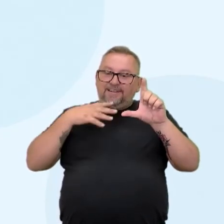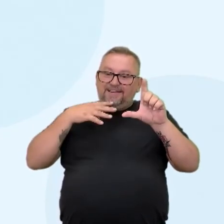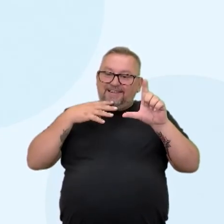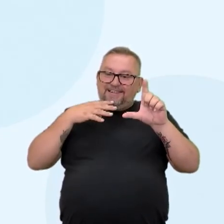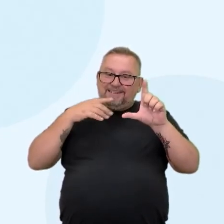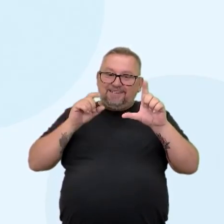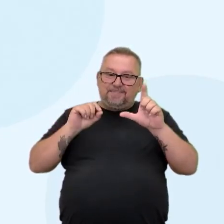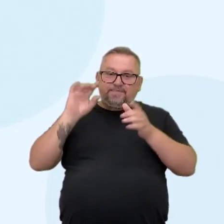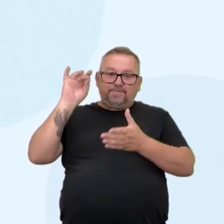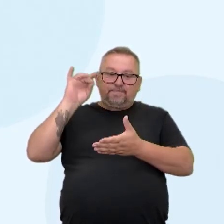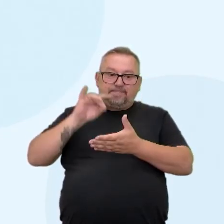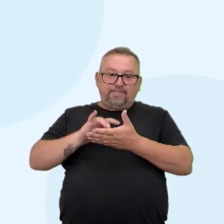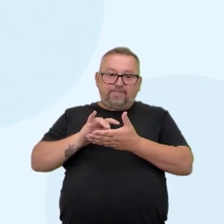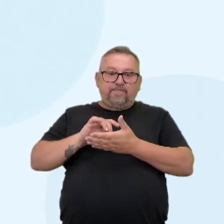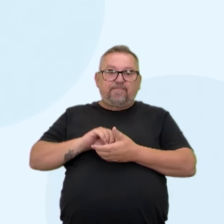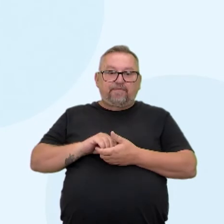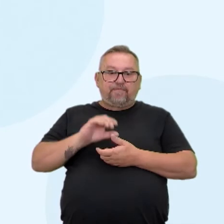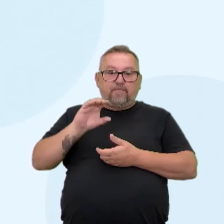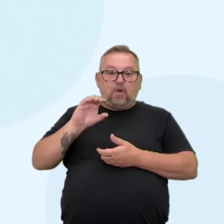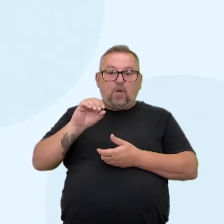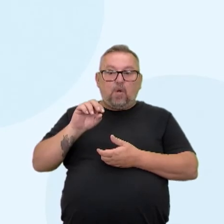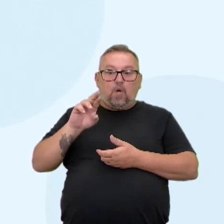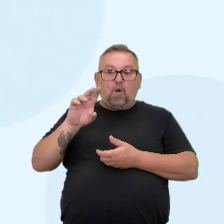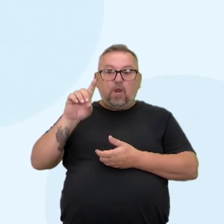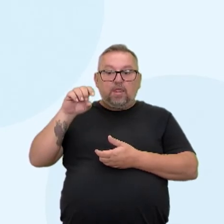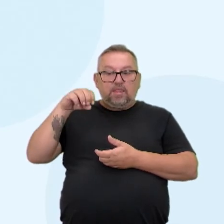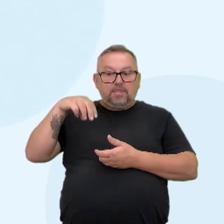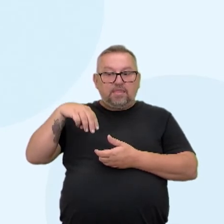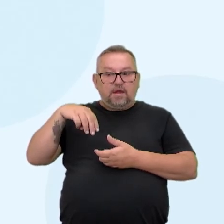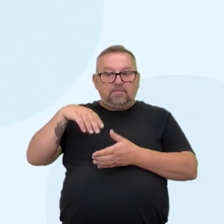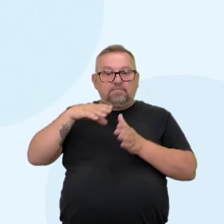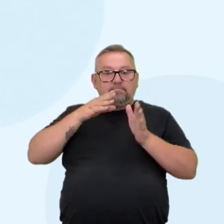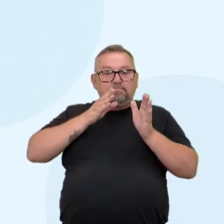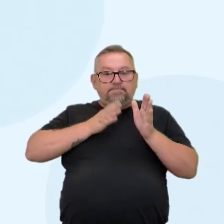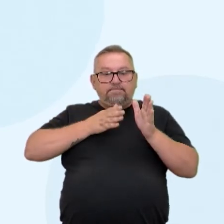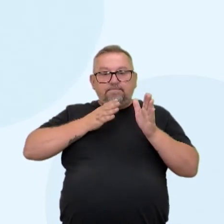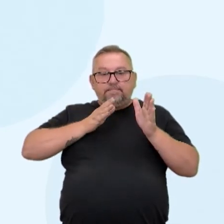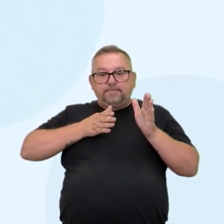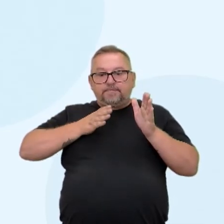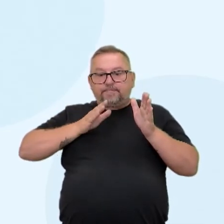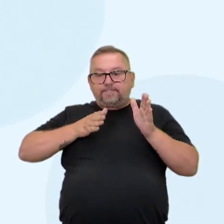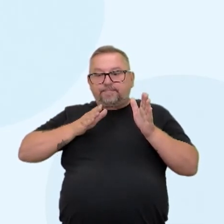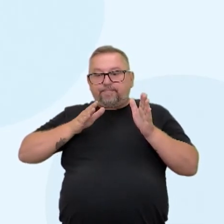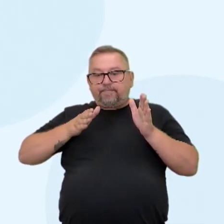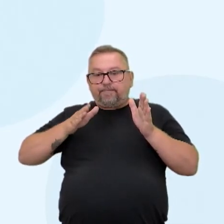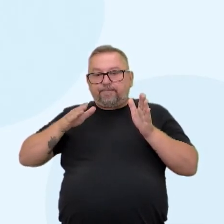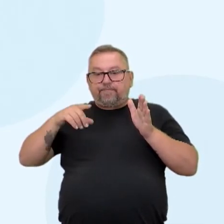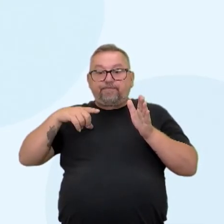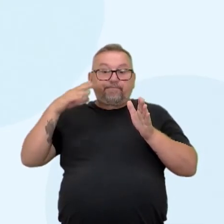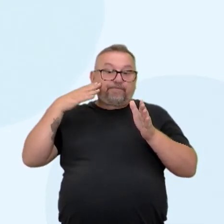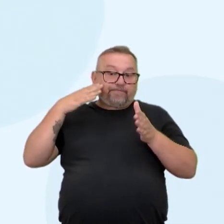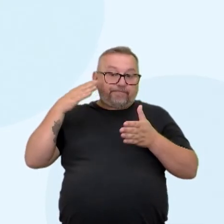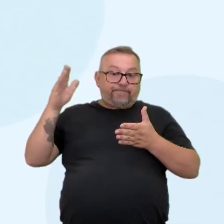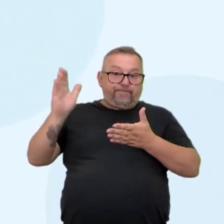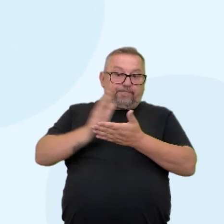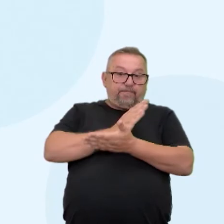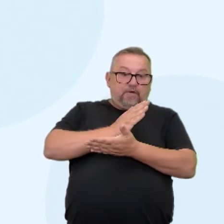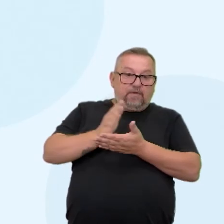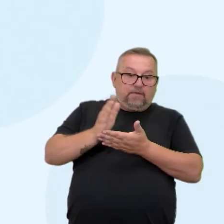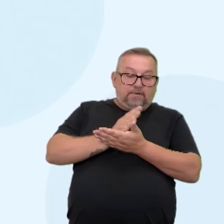conhecimento seguro e verdadeiro é a regra da ordem eu ele diz o seguinte eu preciso distinguir